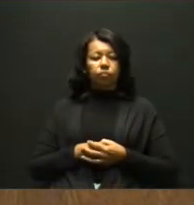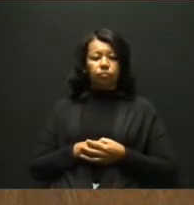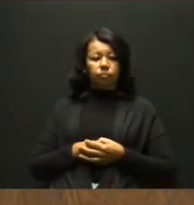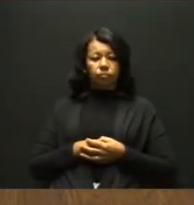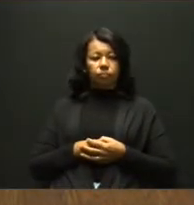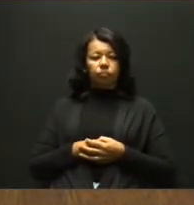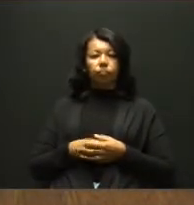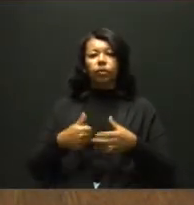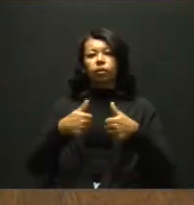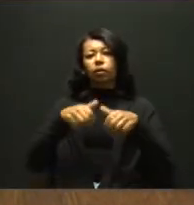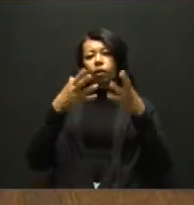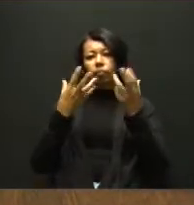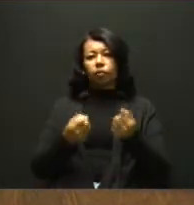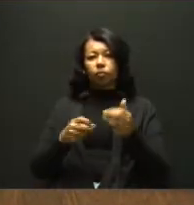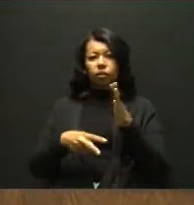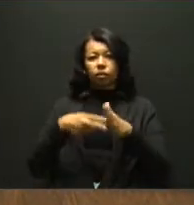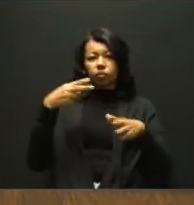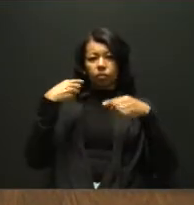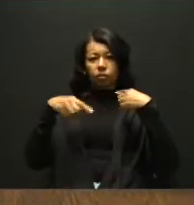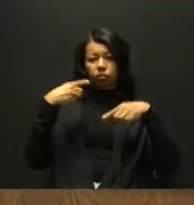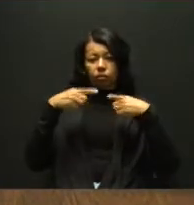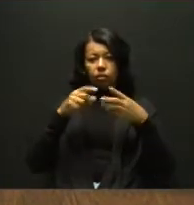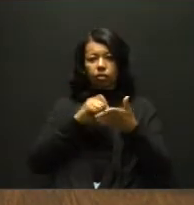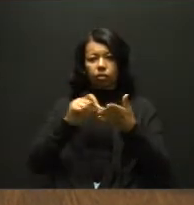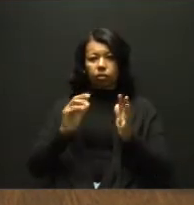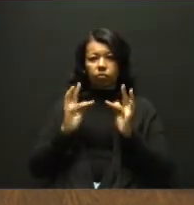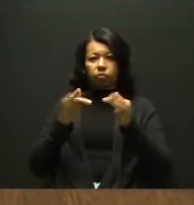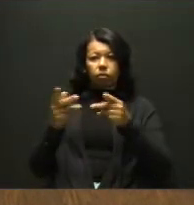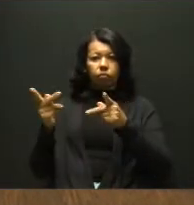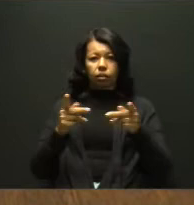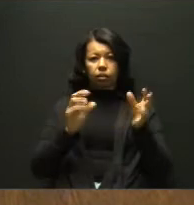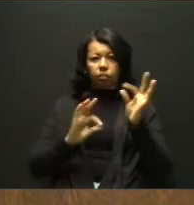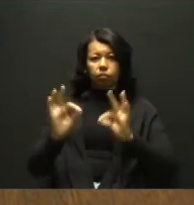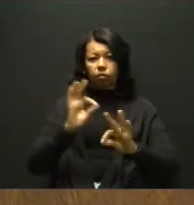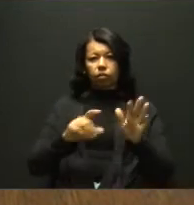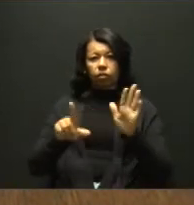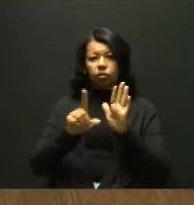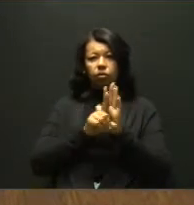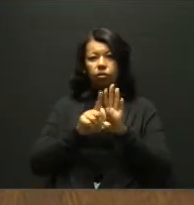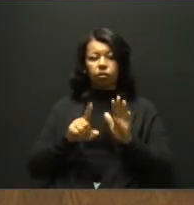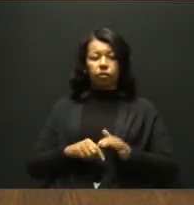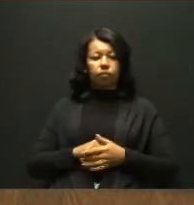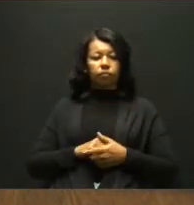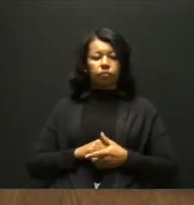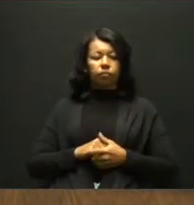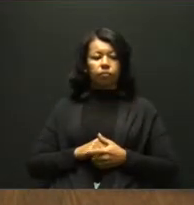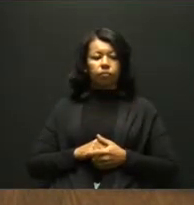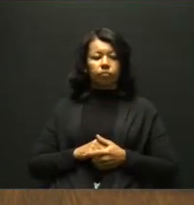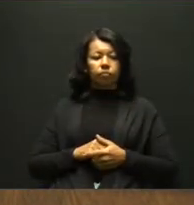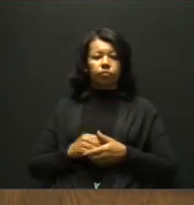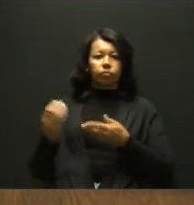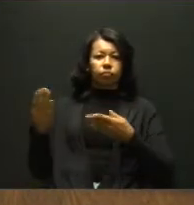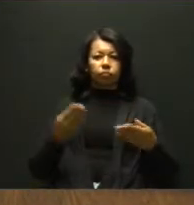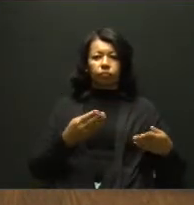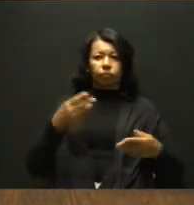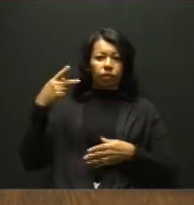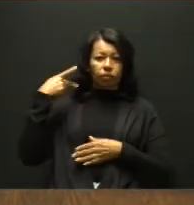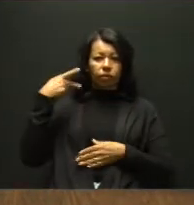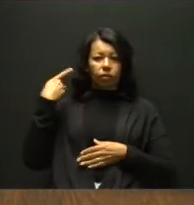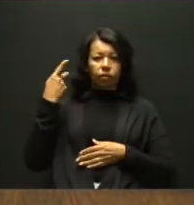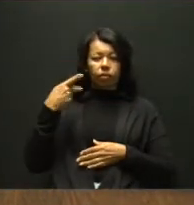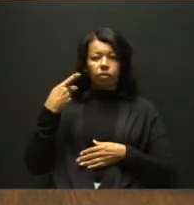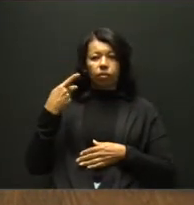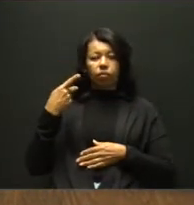portanto aprovado em segunda discussão e redação final o presente projeto de lei complementar cumprido vereador alemão para